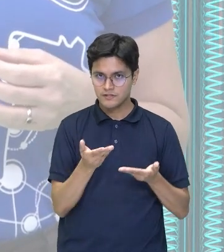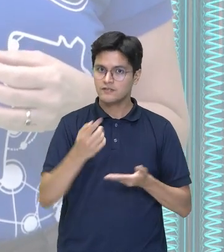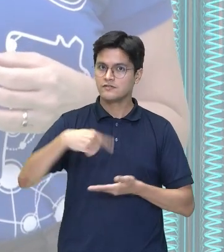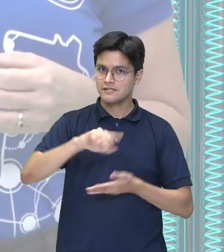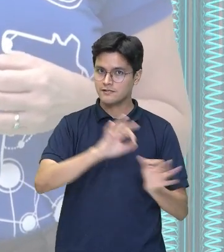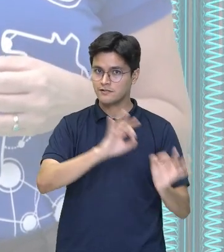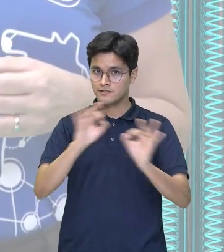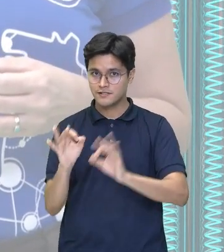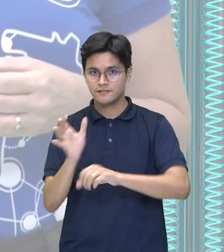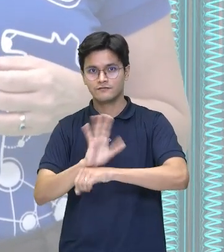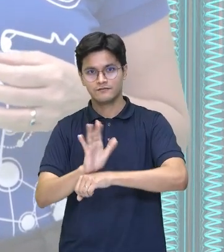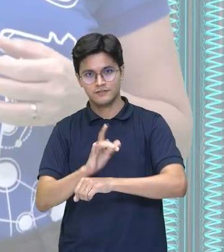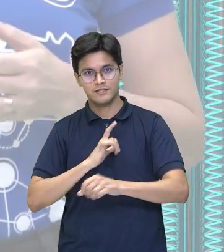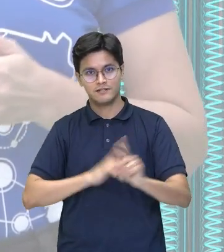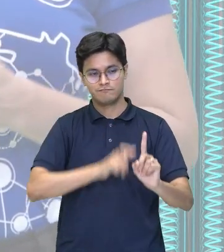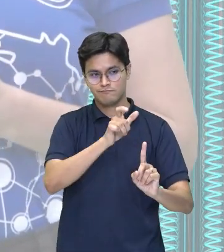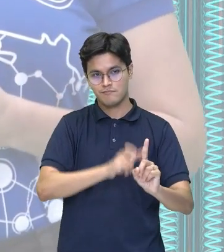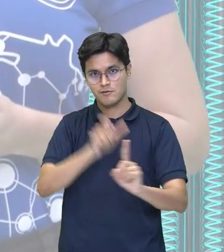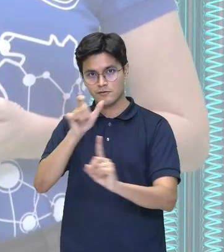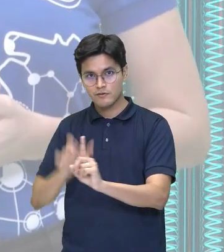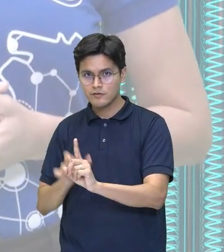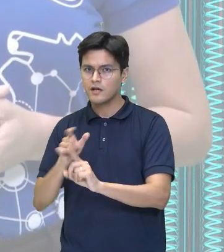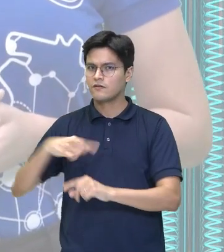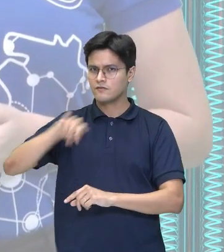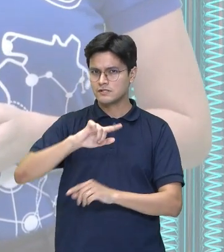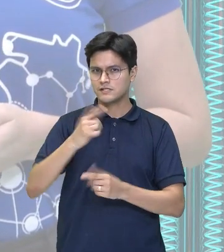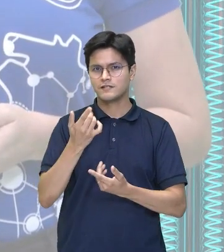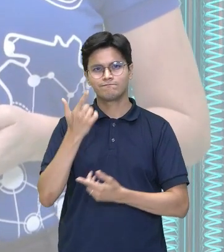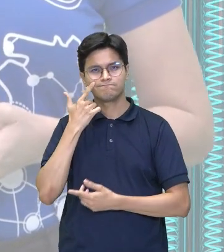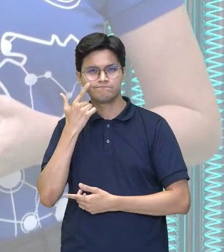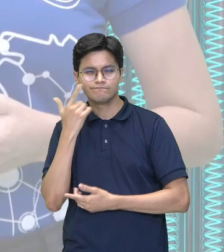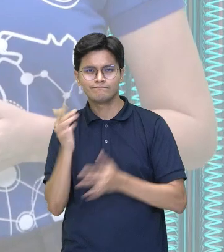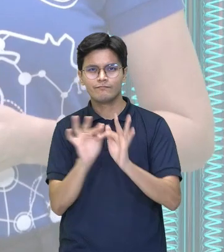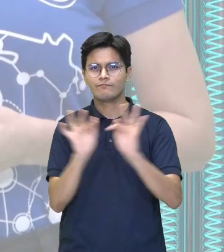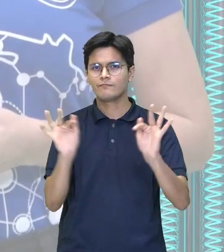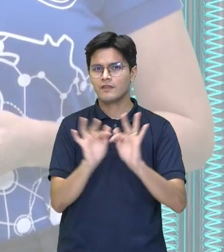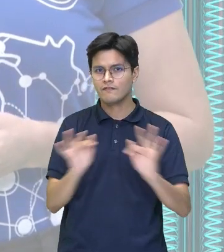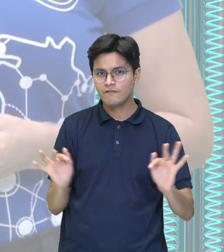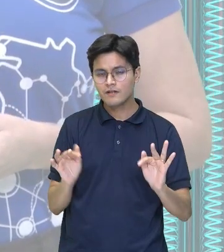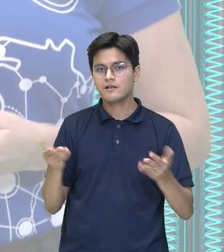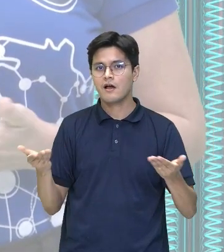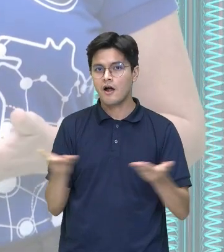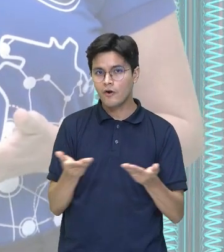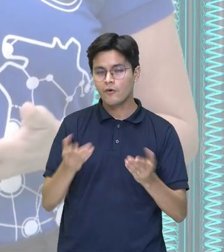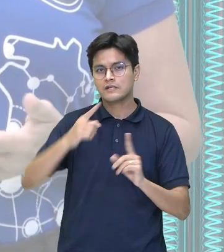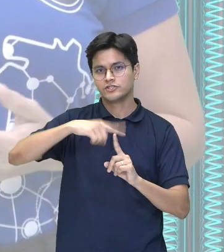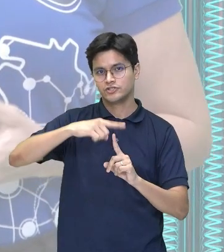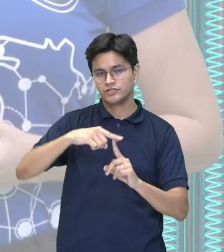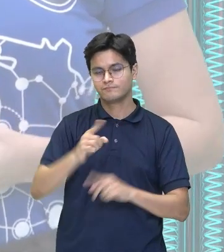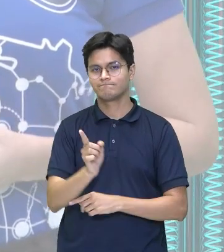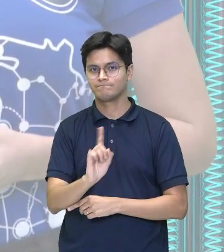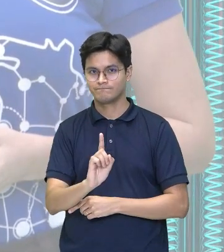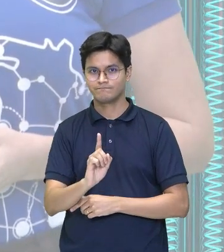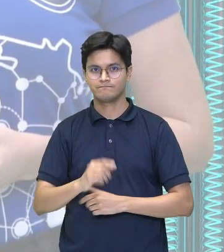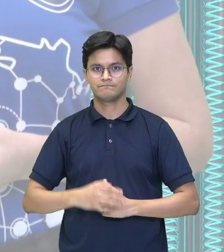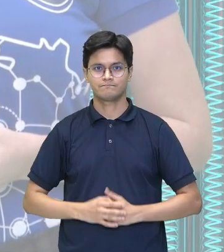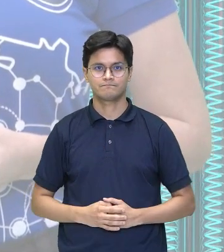vão ver as frases, né, neste tempo verbal, agora nas formas negativas.